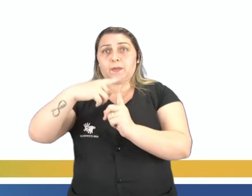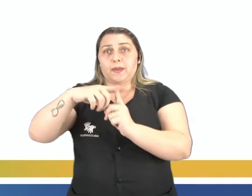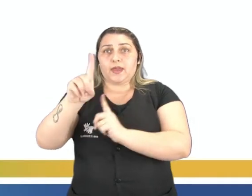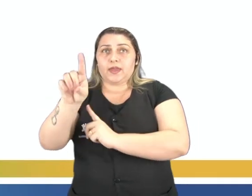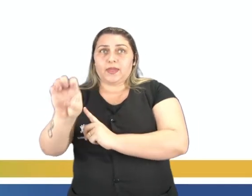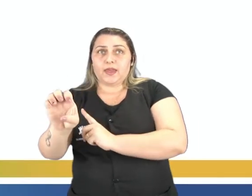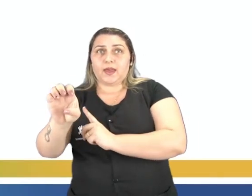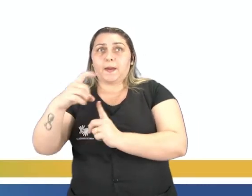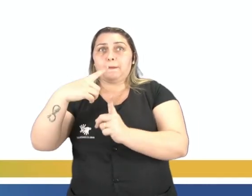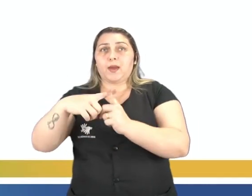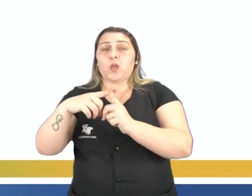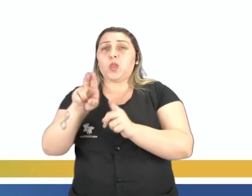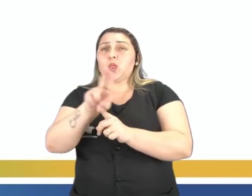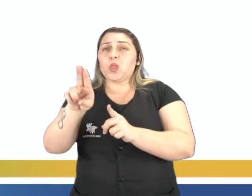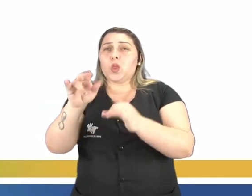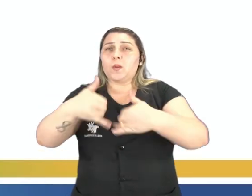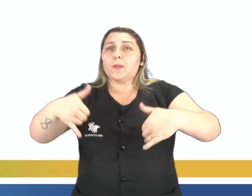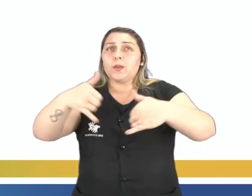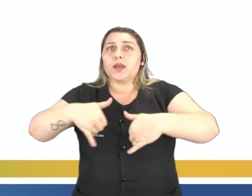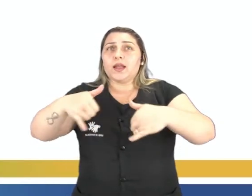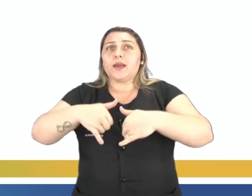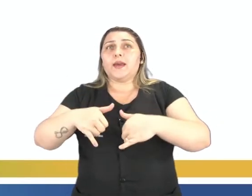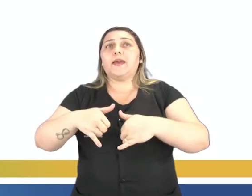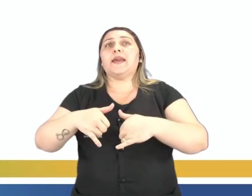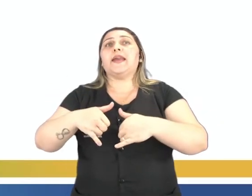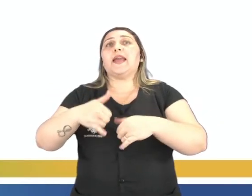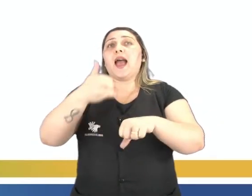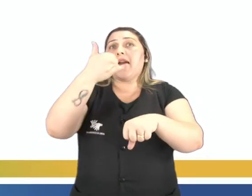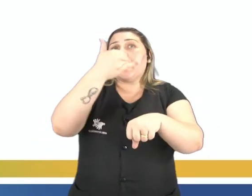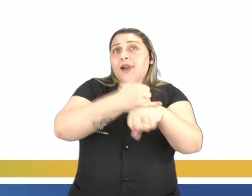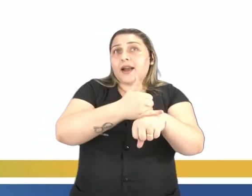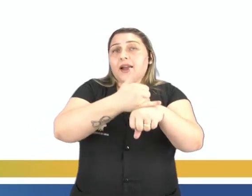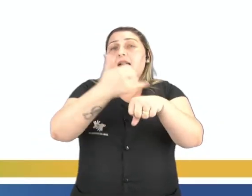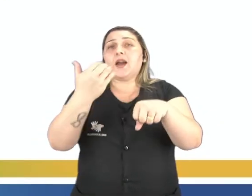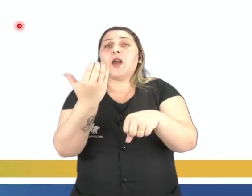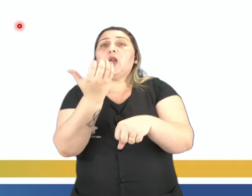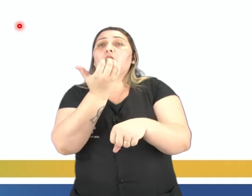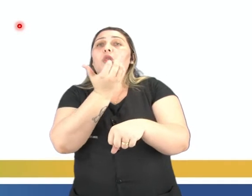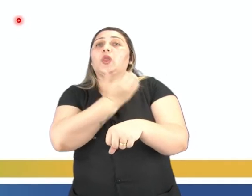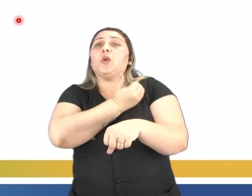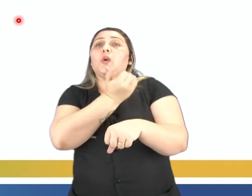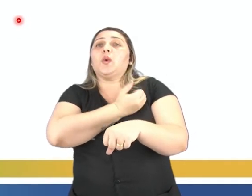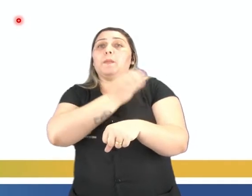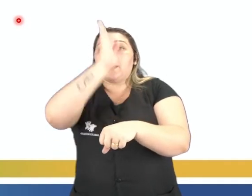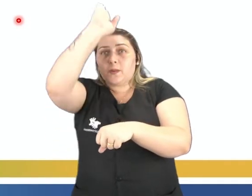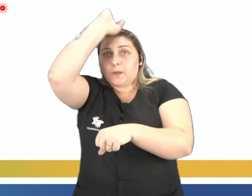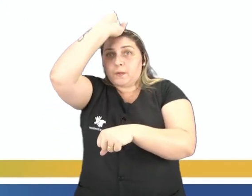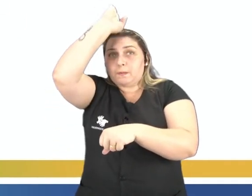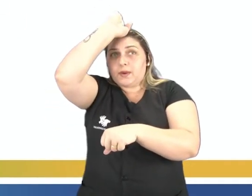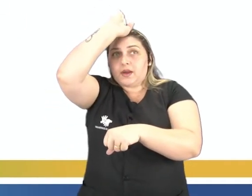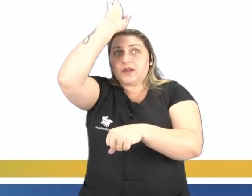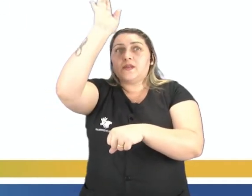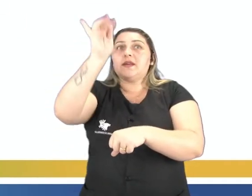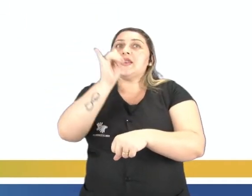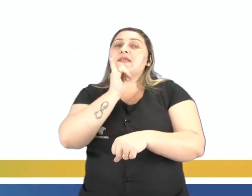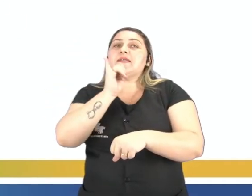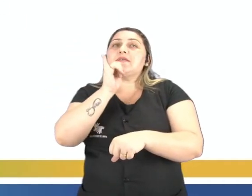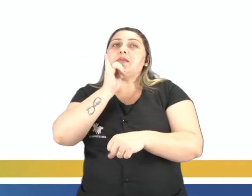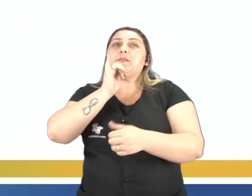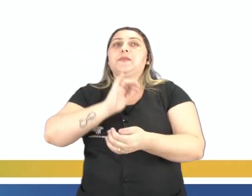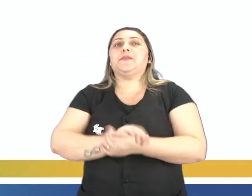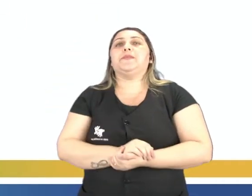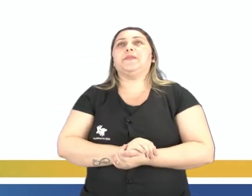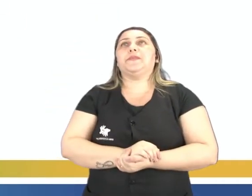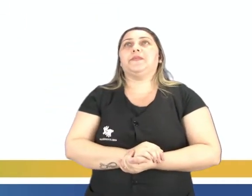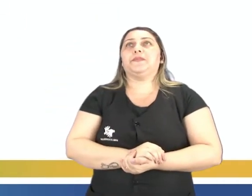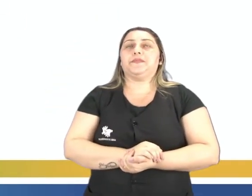preposição de, nome do elemento químico e a carga do cátion em número romano. Então aqui, o mesmo exemplo anterior,